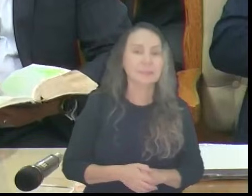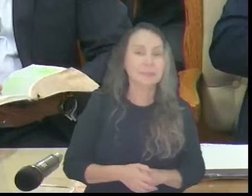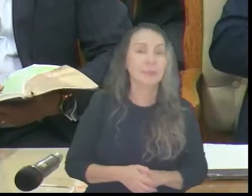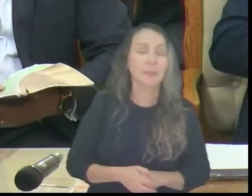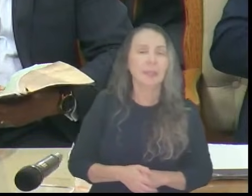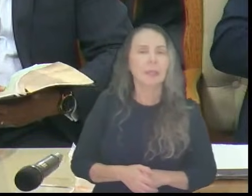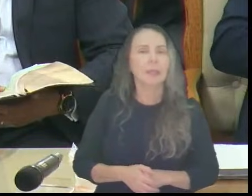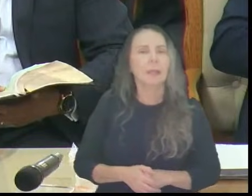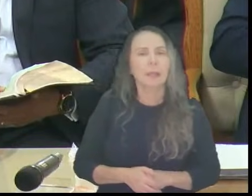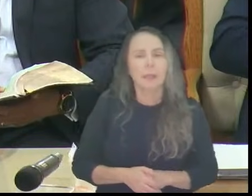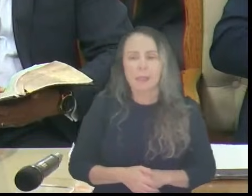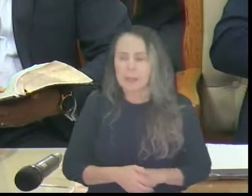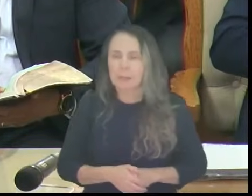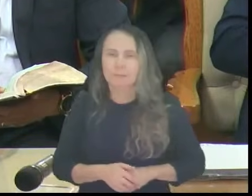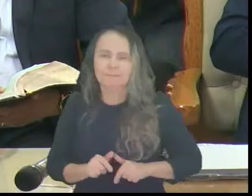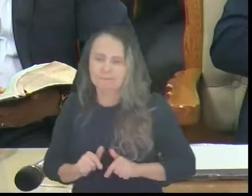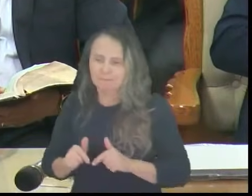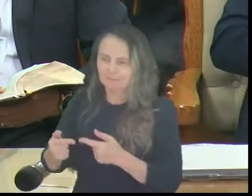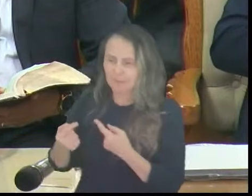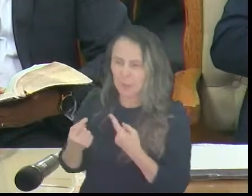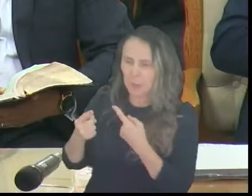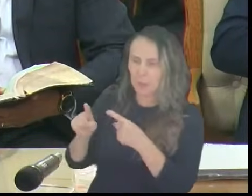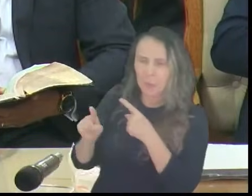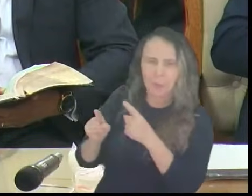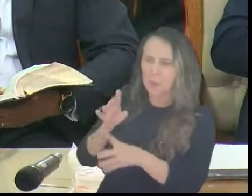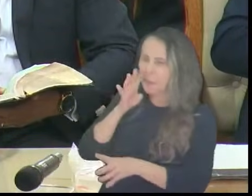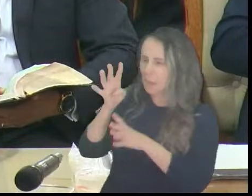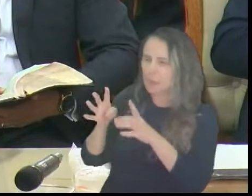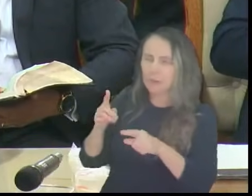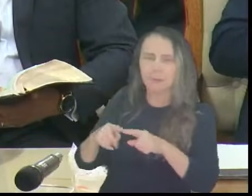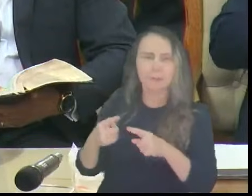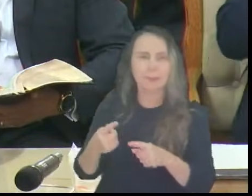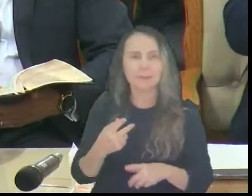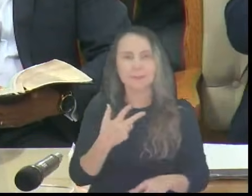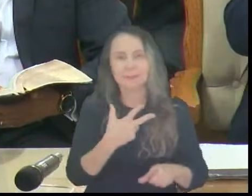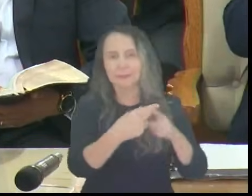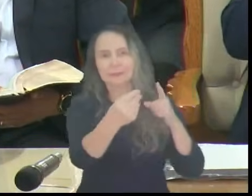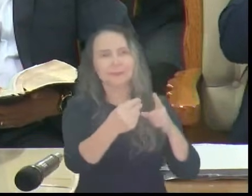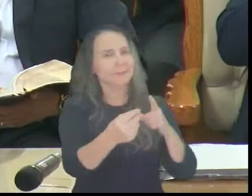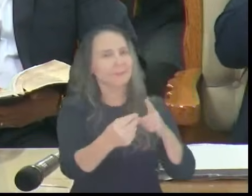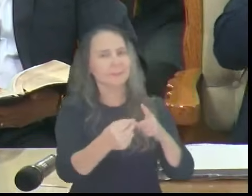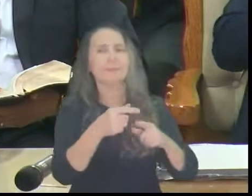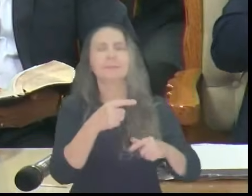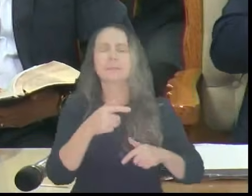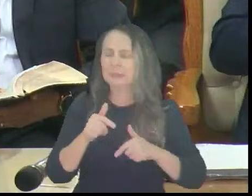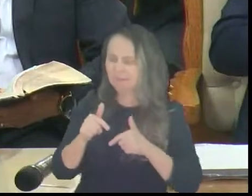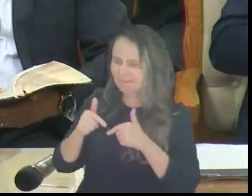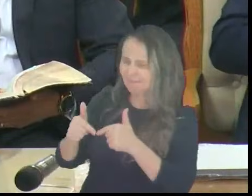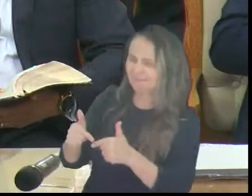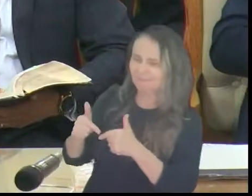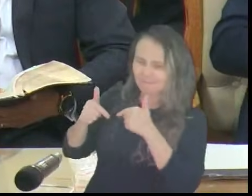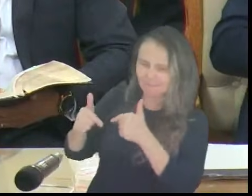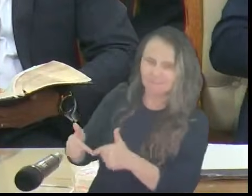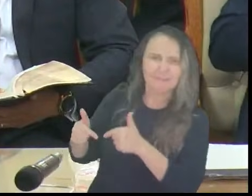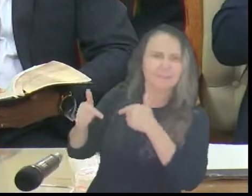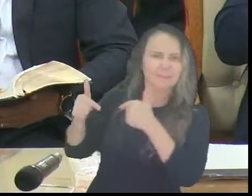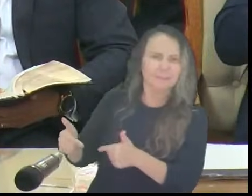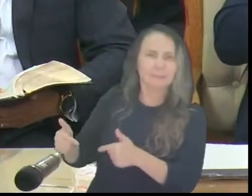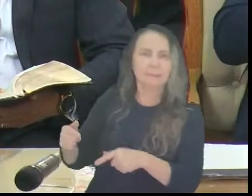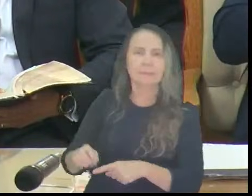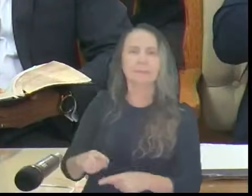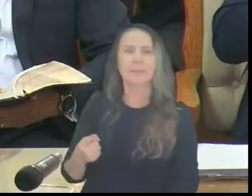mas não prevalecerão. Lutaram, mas não teve